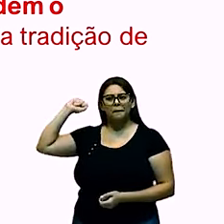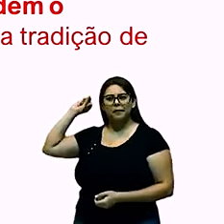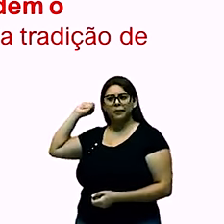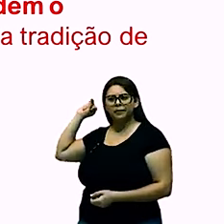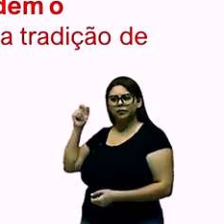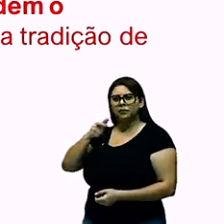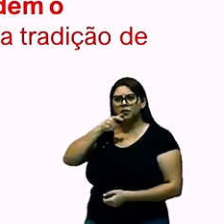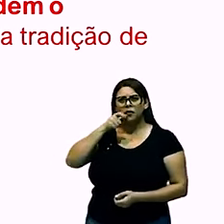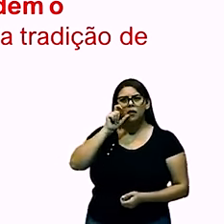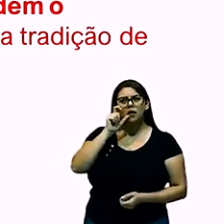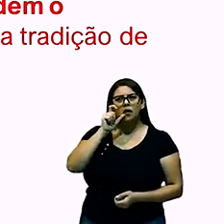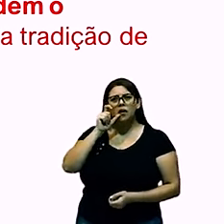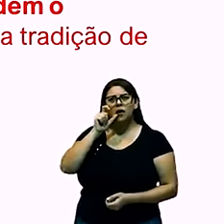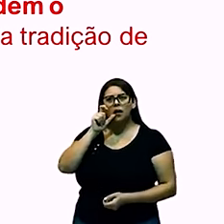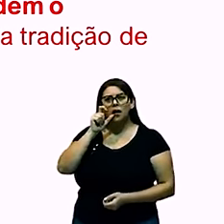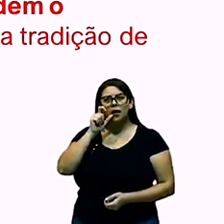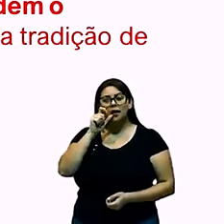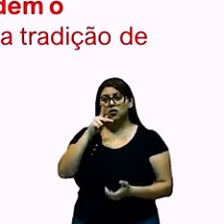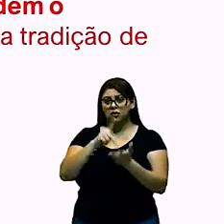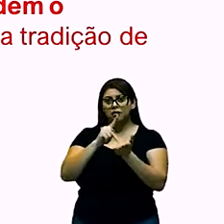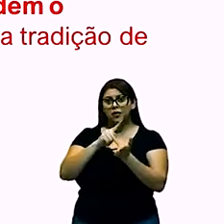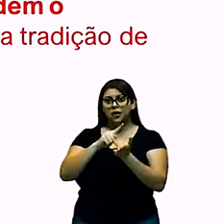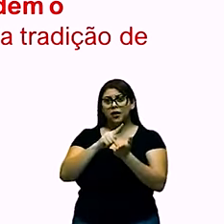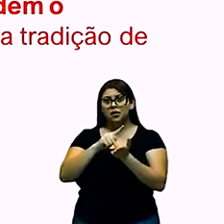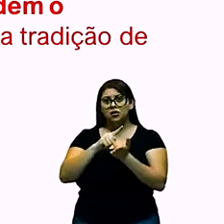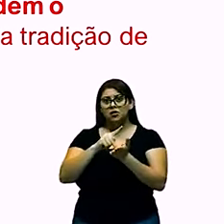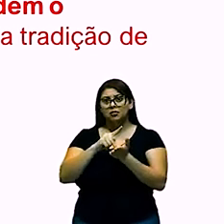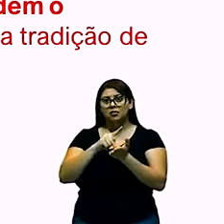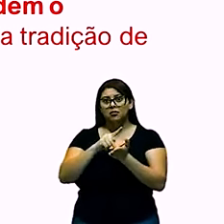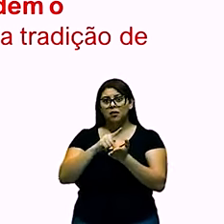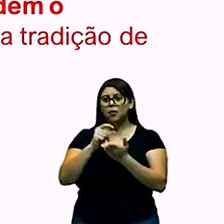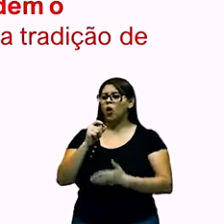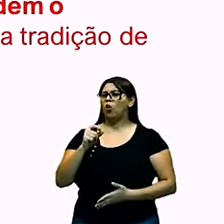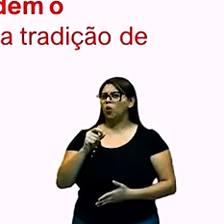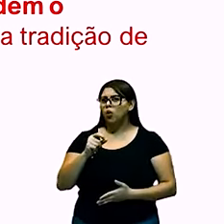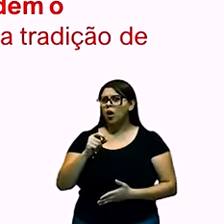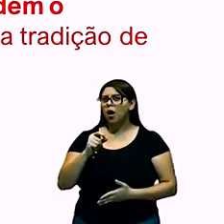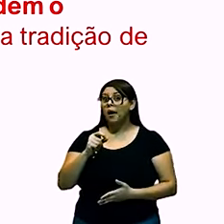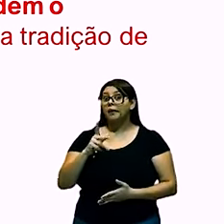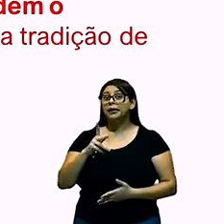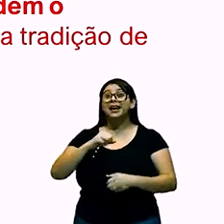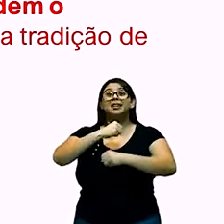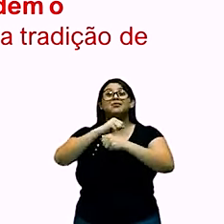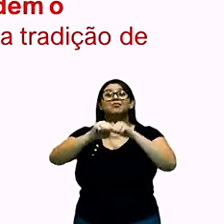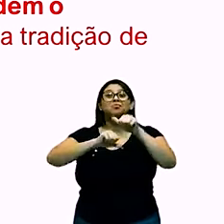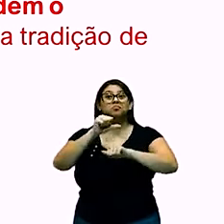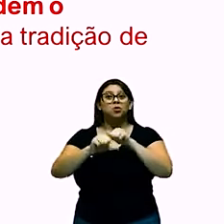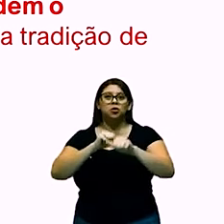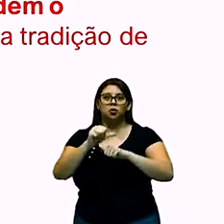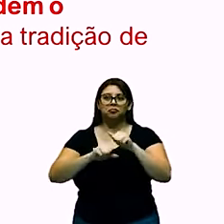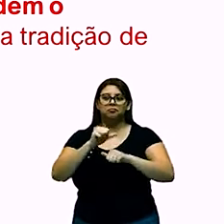de mudar mesmo, esta é a hora. Mudou. A minha crise, primeira crise de tradição, tem a ver com a Santa